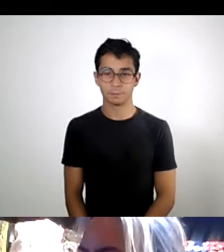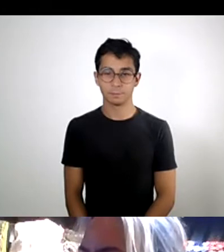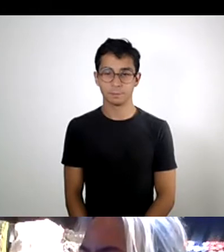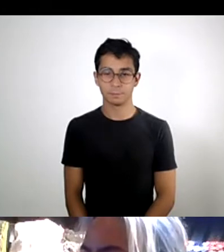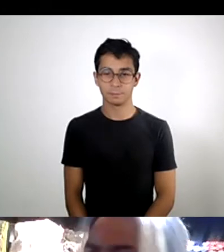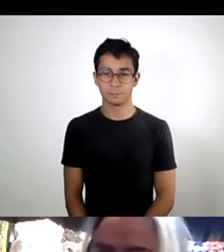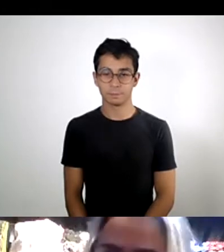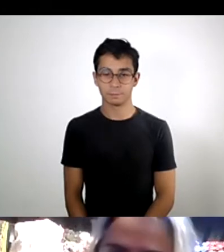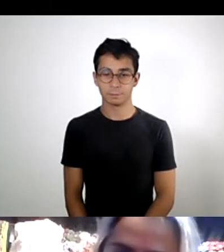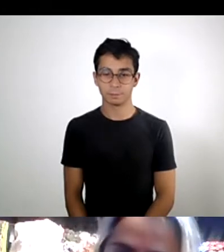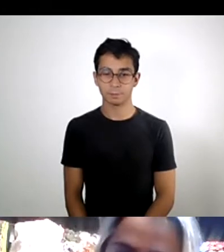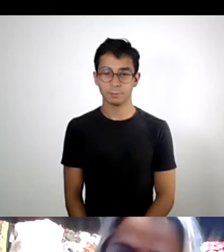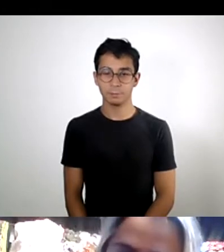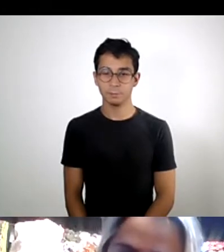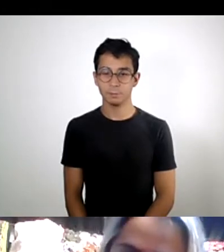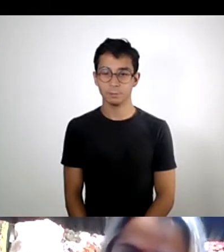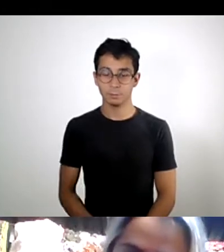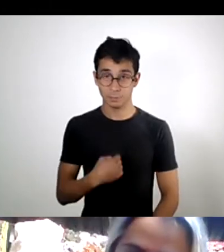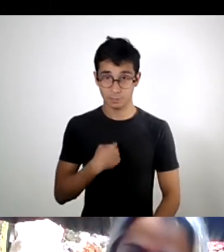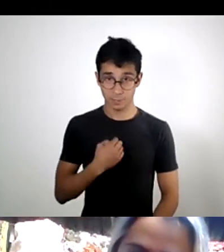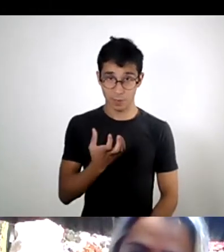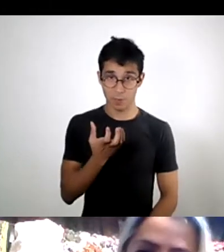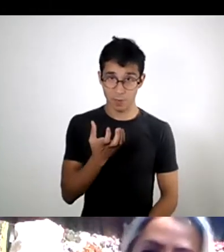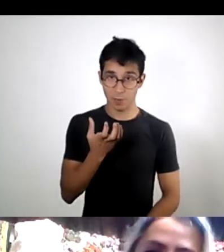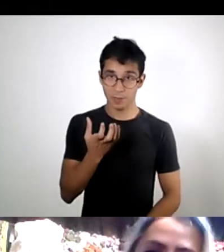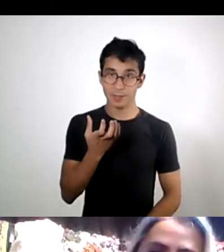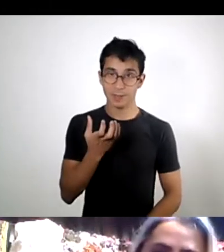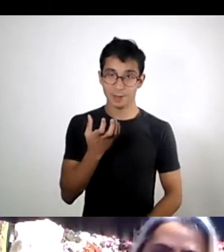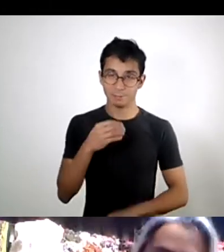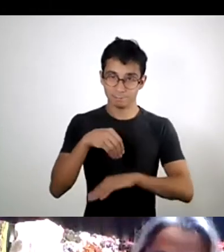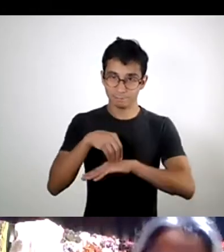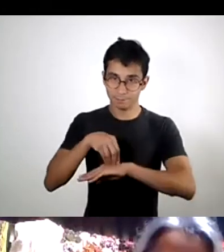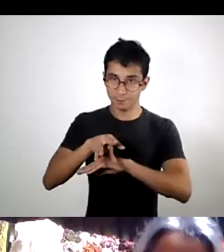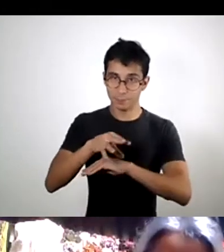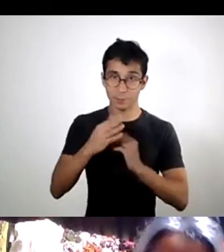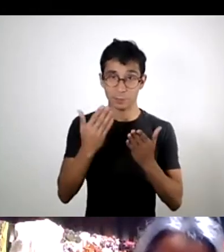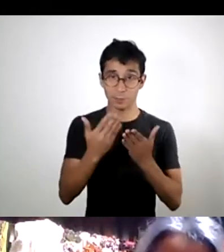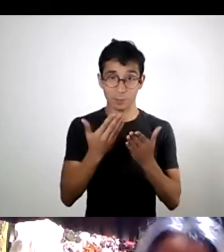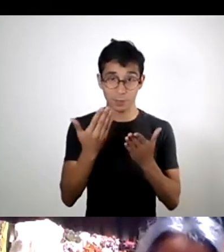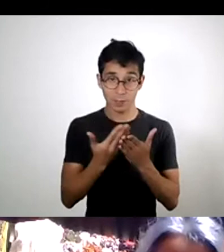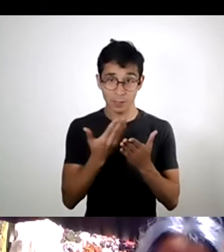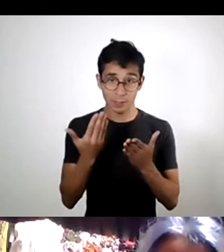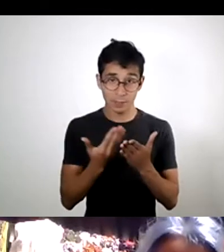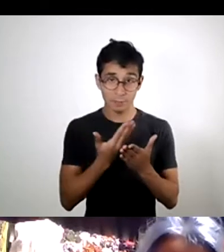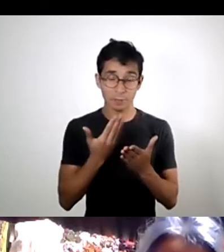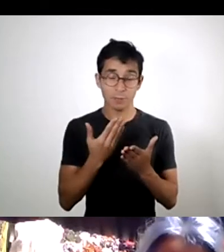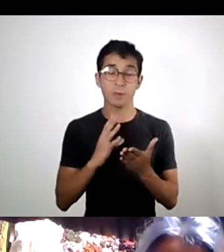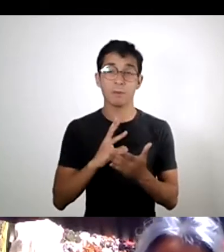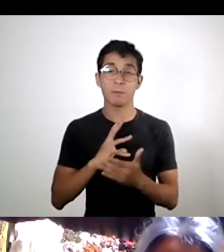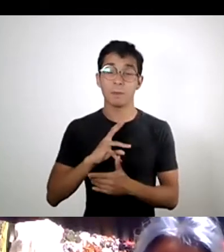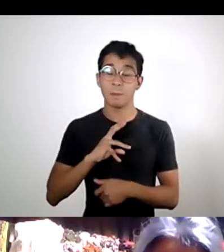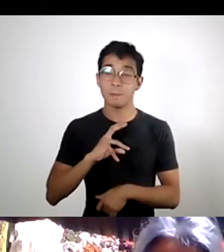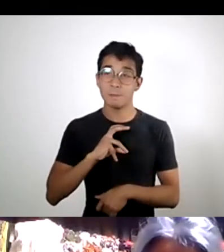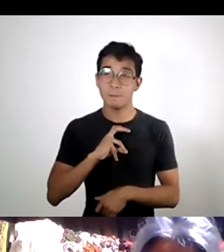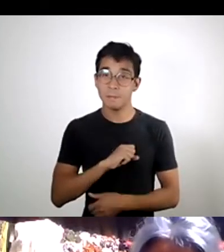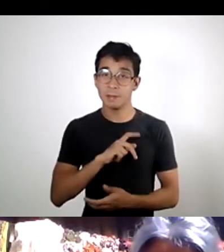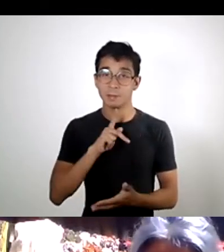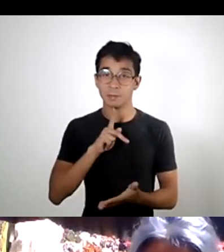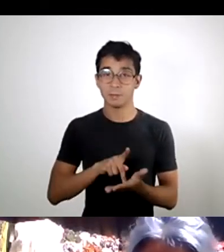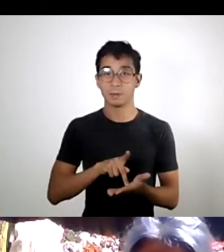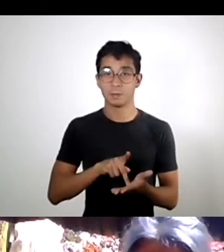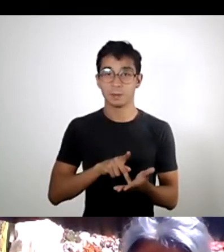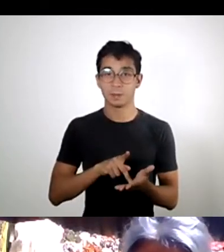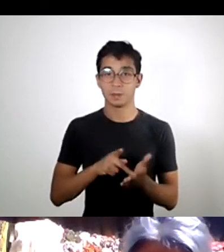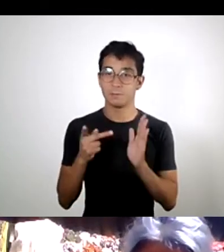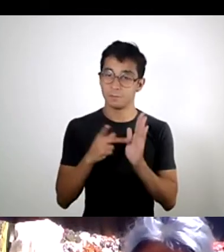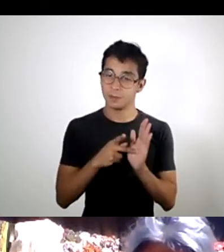Eu queria só fazer uma ressalva. Eu amei o livro, amei de verdade. Desde